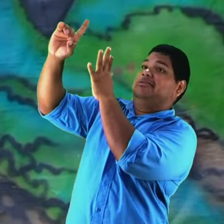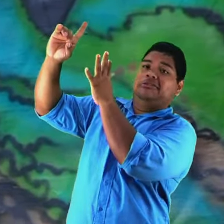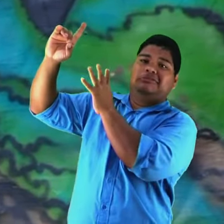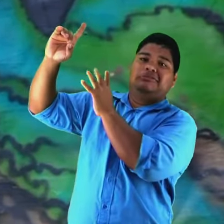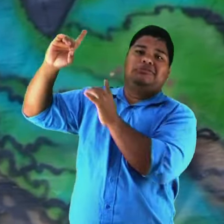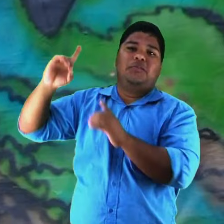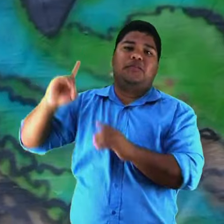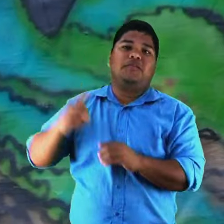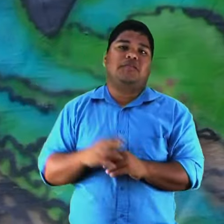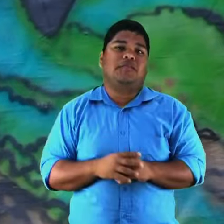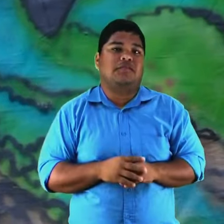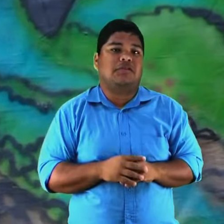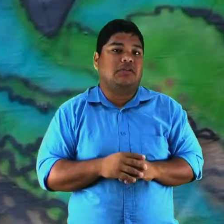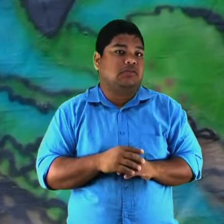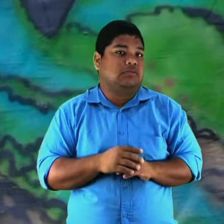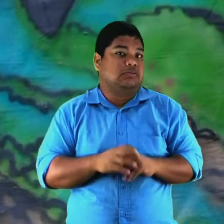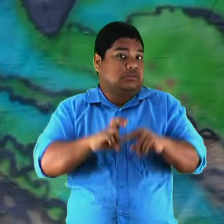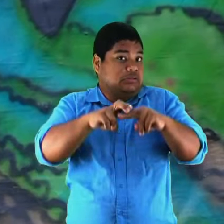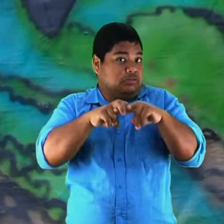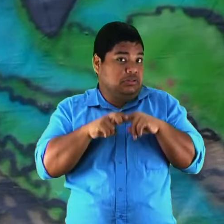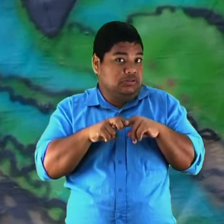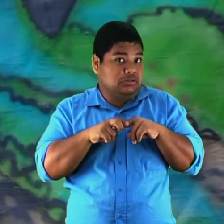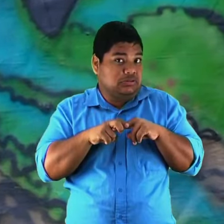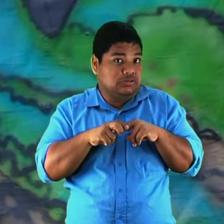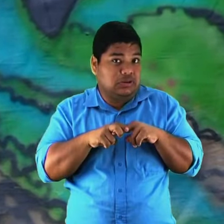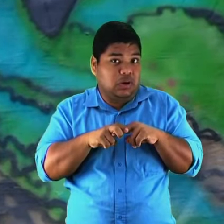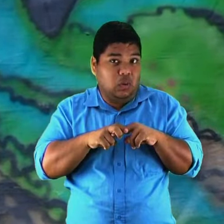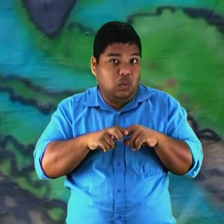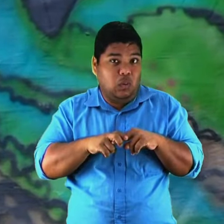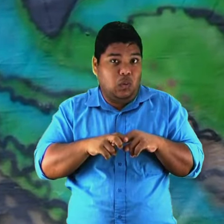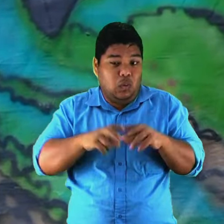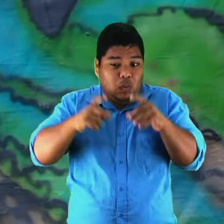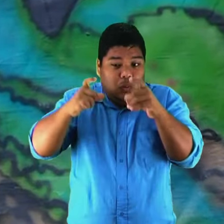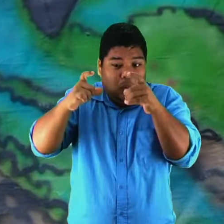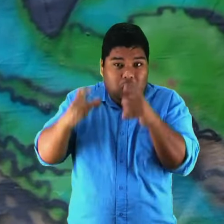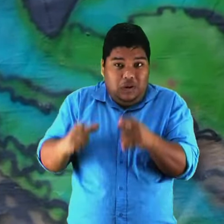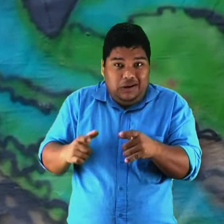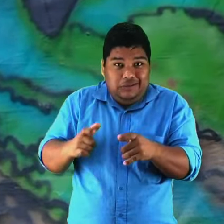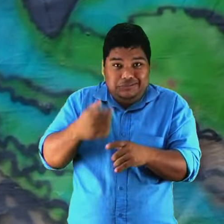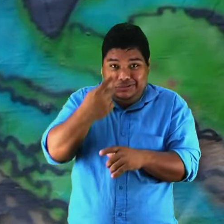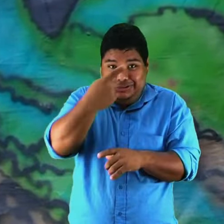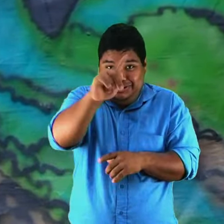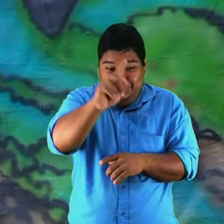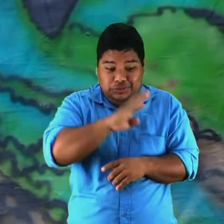Talvez esteja na hora de você colocar o seu coração naquilo que é eterno, não que é transitório.